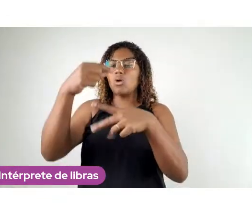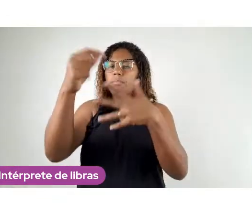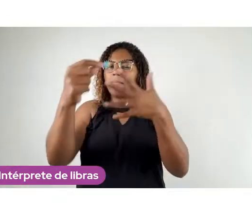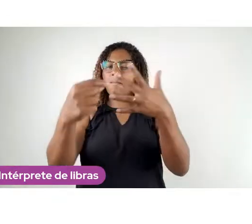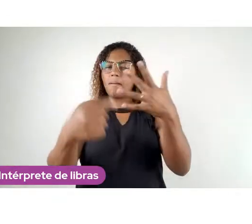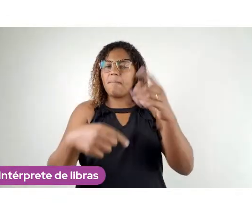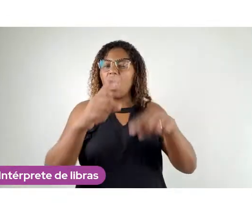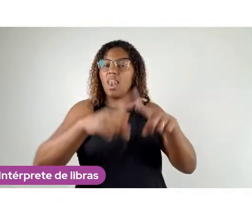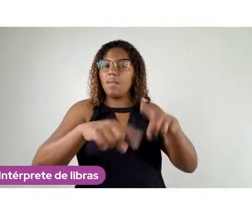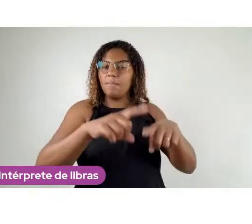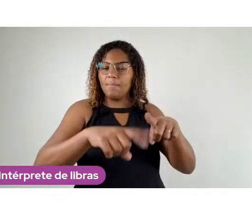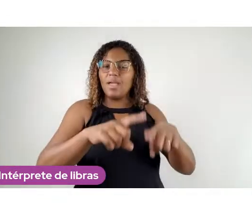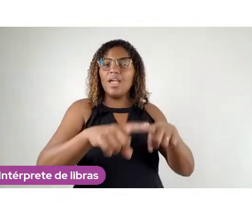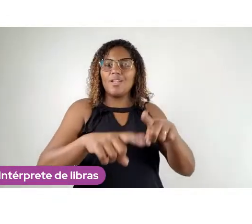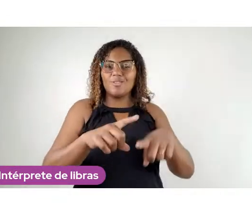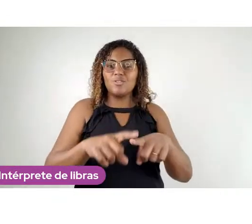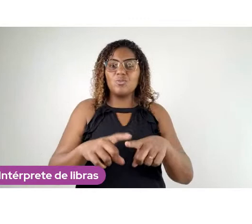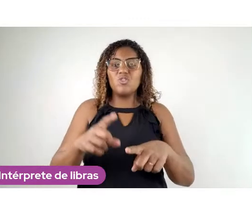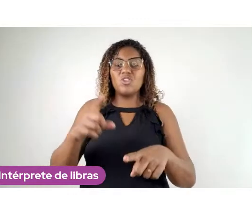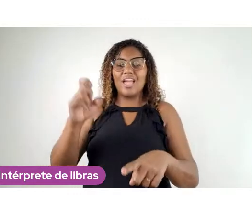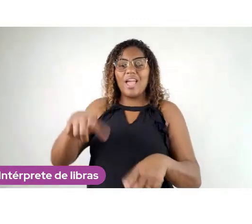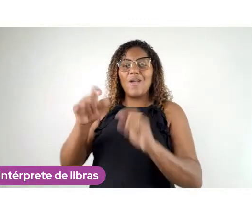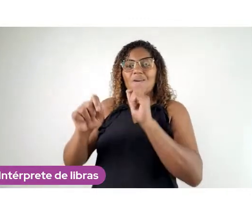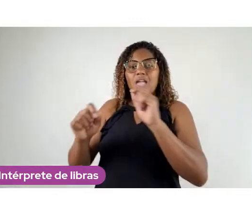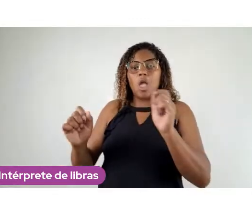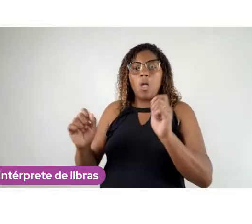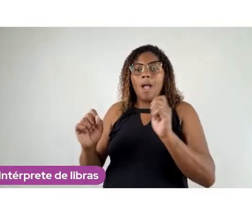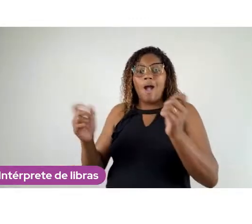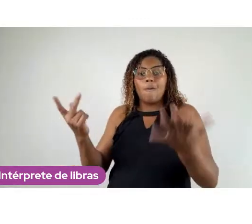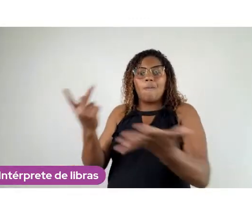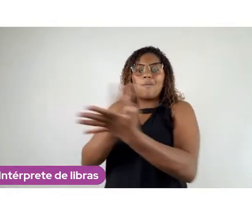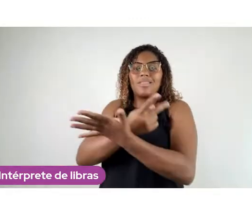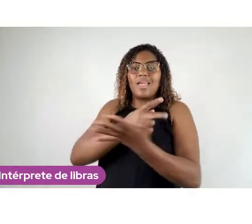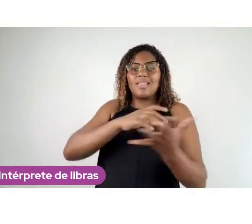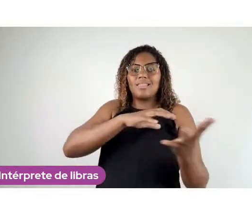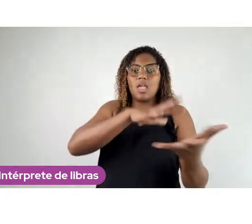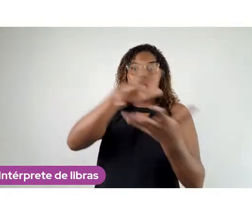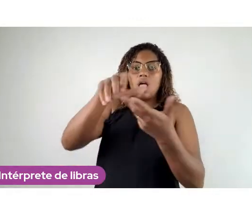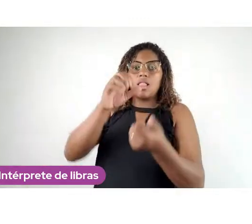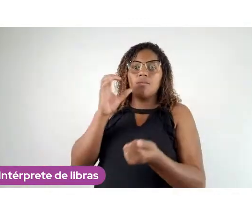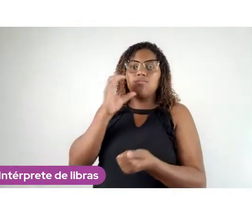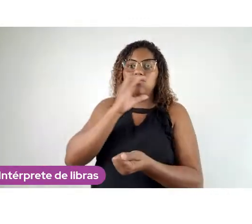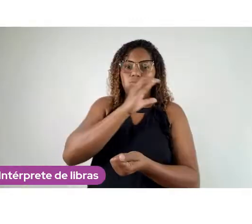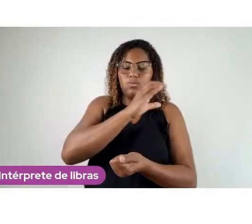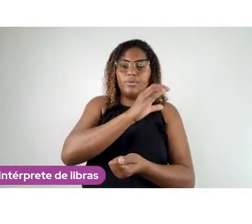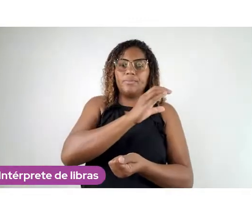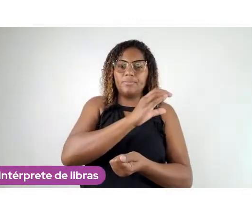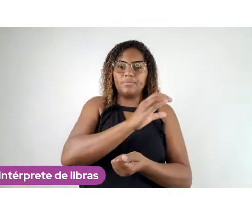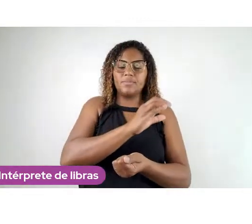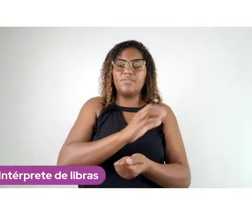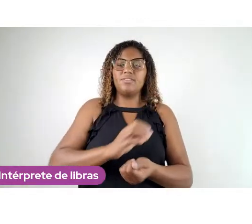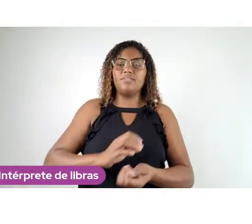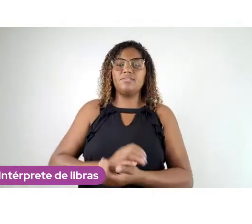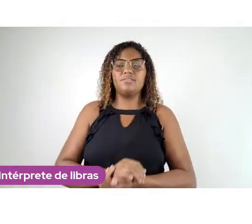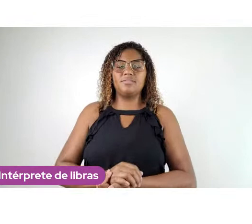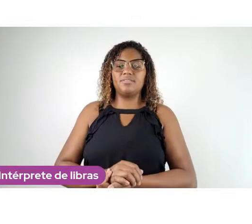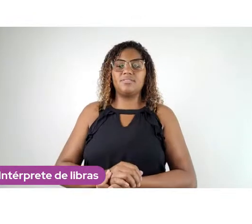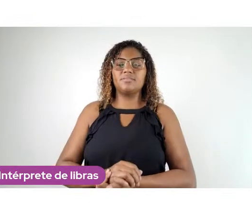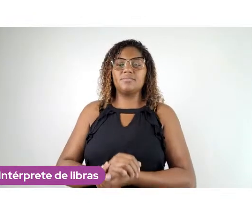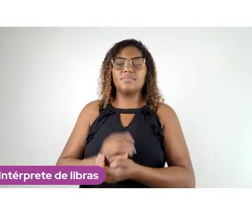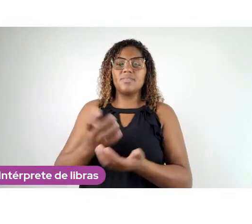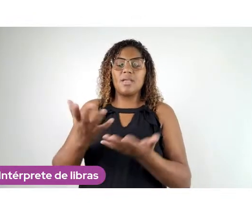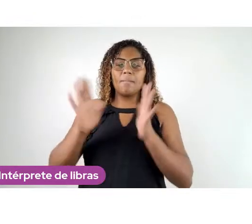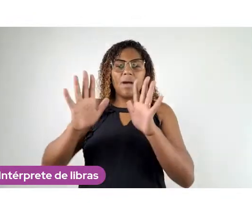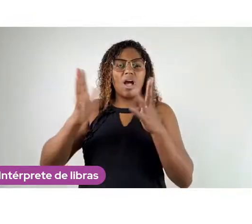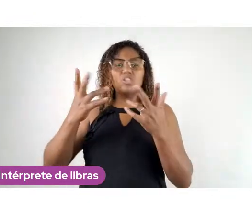nossa atmosfera, são os gases que promovem o efeito estufa, que ajudam a conservação de temperaturas